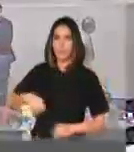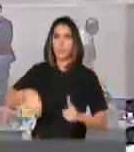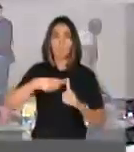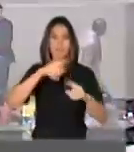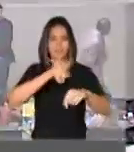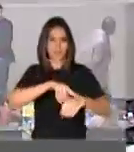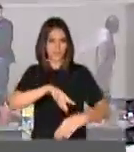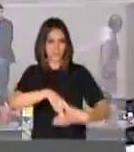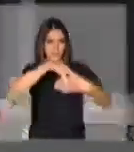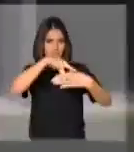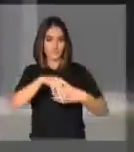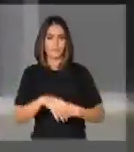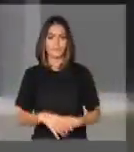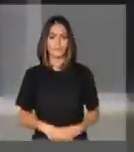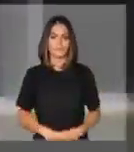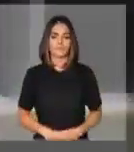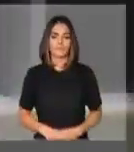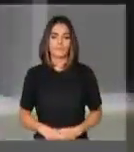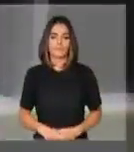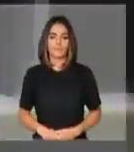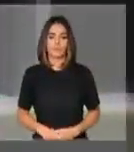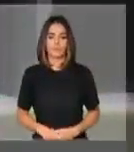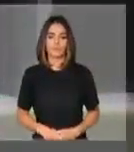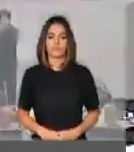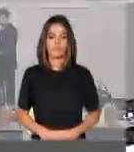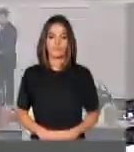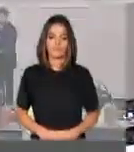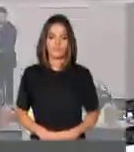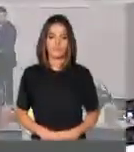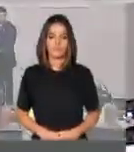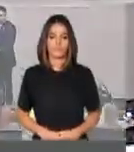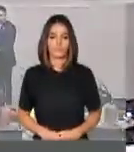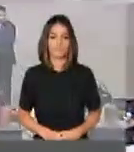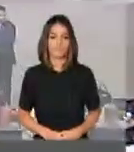Cadeiras. Estou sem som. Queria aumentar o som, por gentileza.